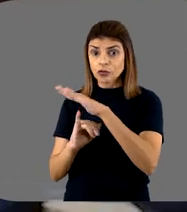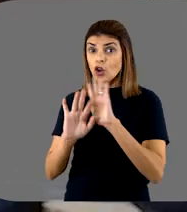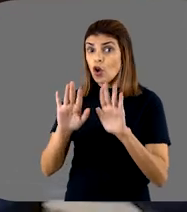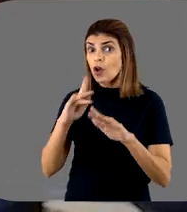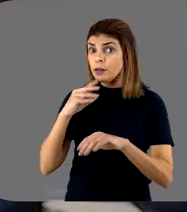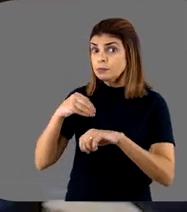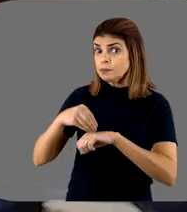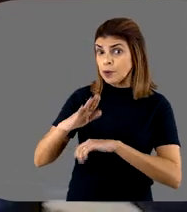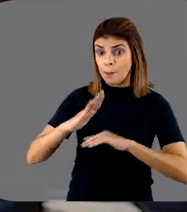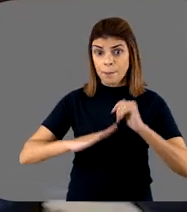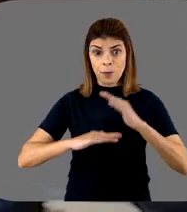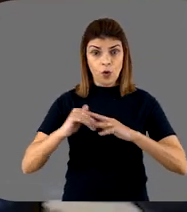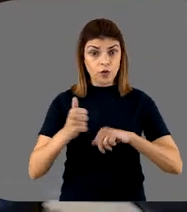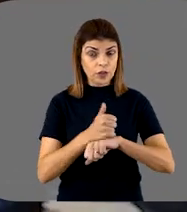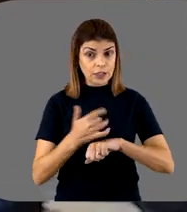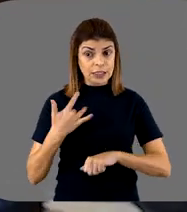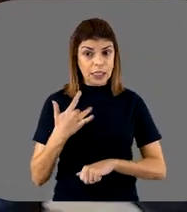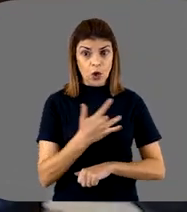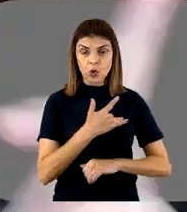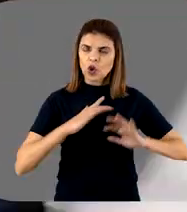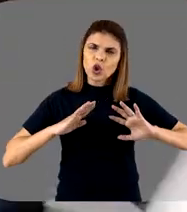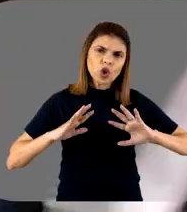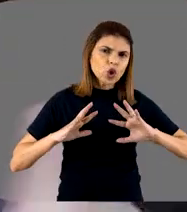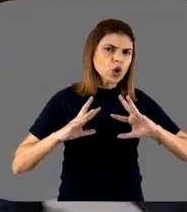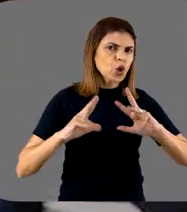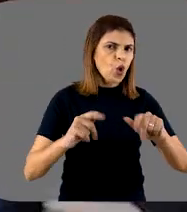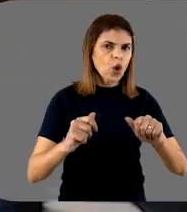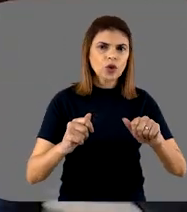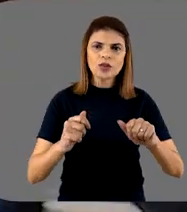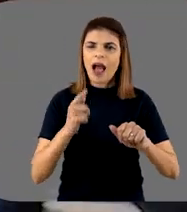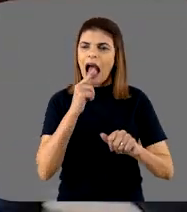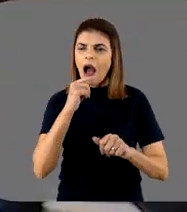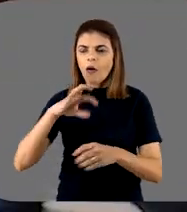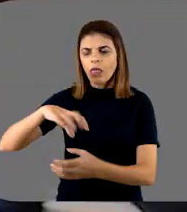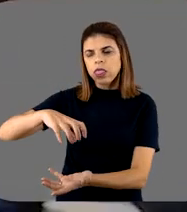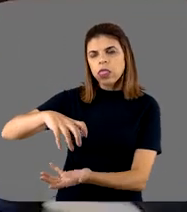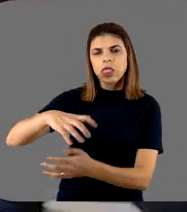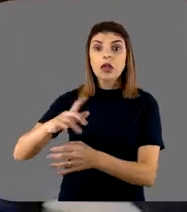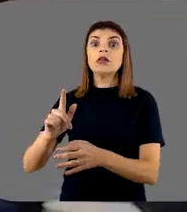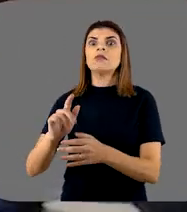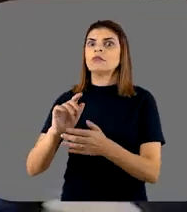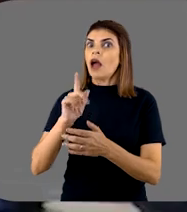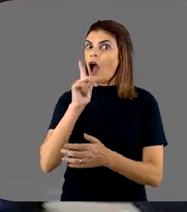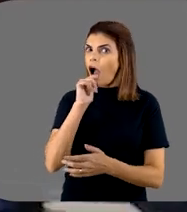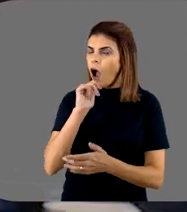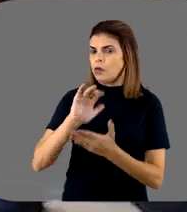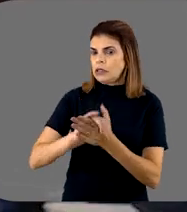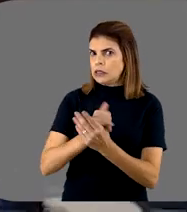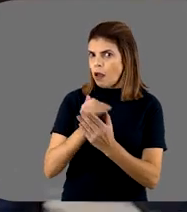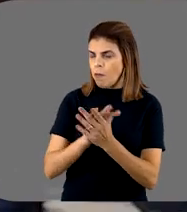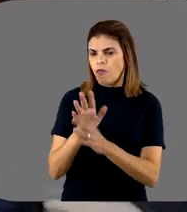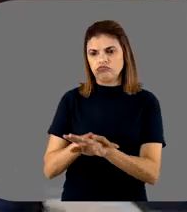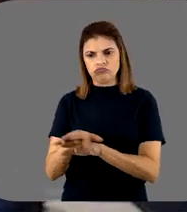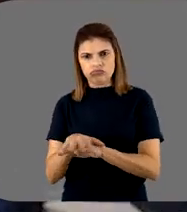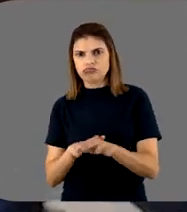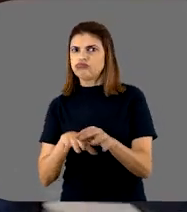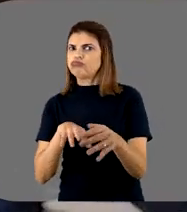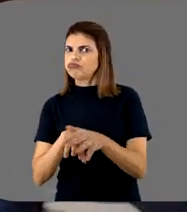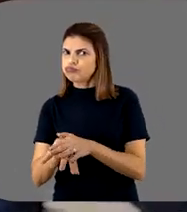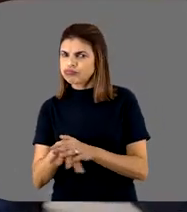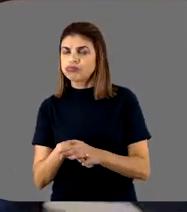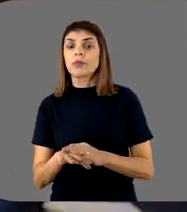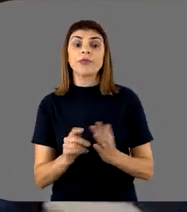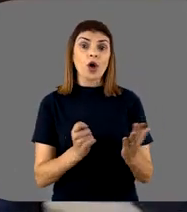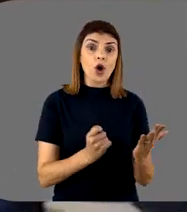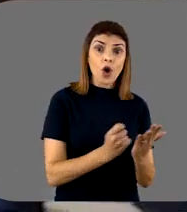na instituição é olha só profissional de saúde e todos né não passam aguinha na mão lava com água e sabão né